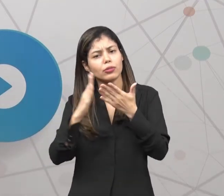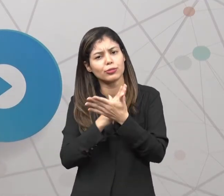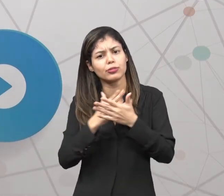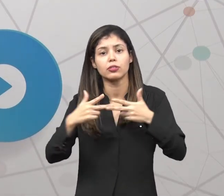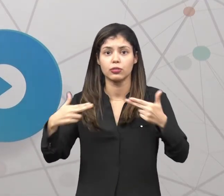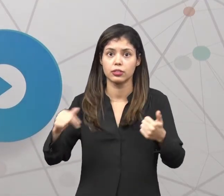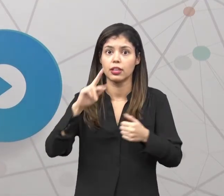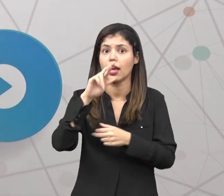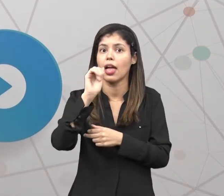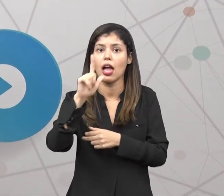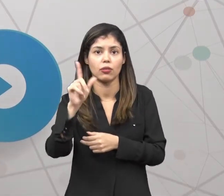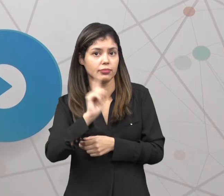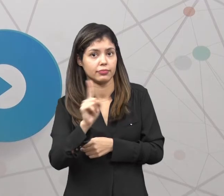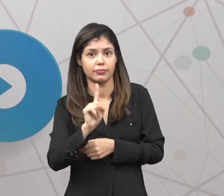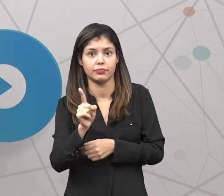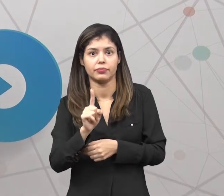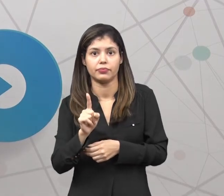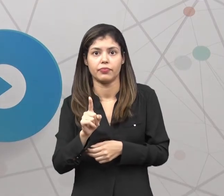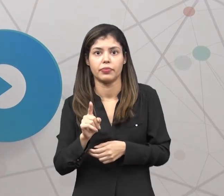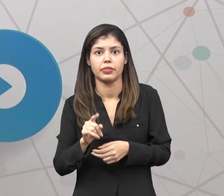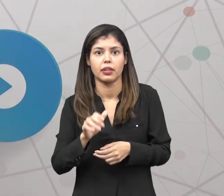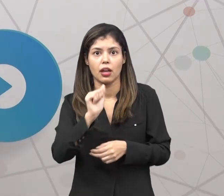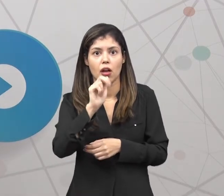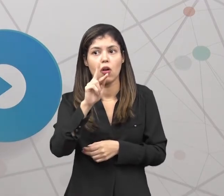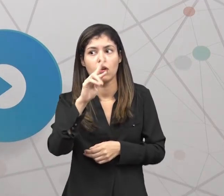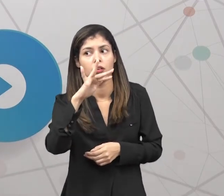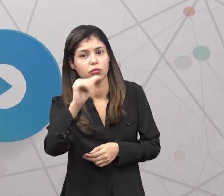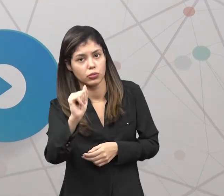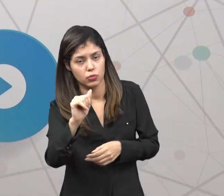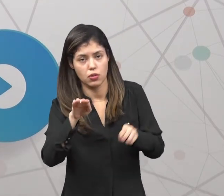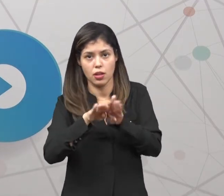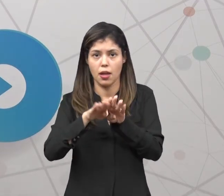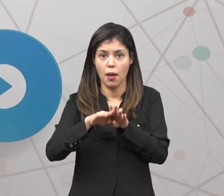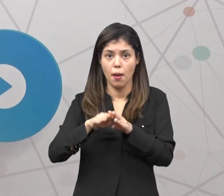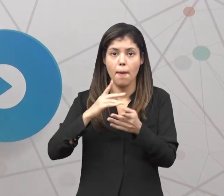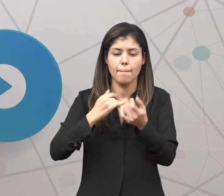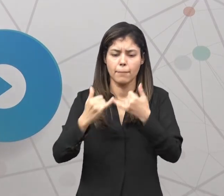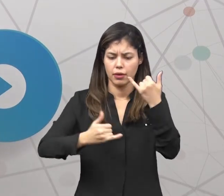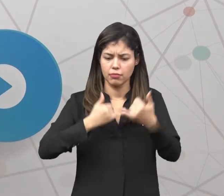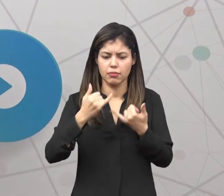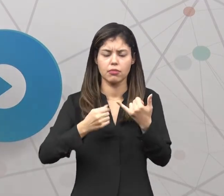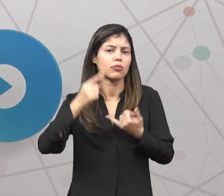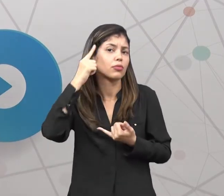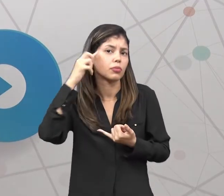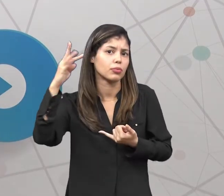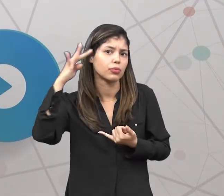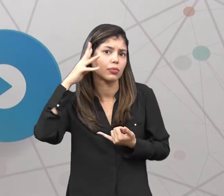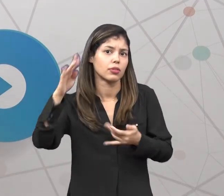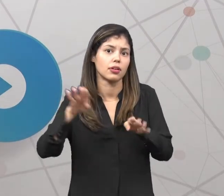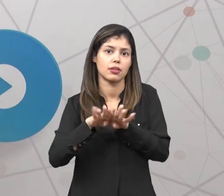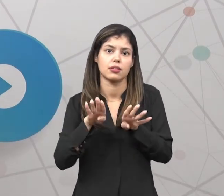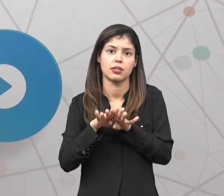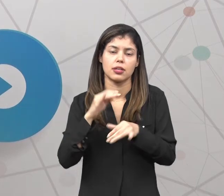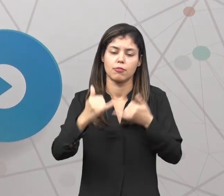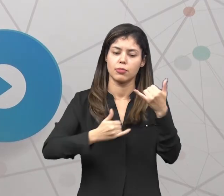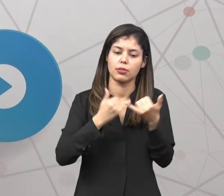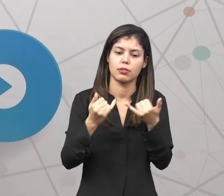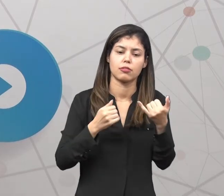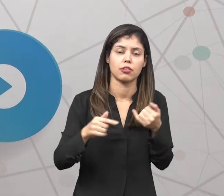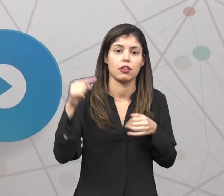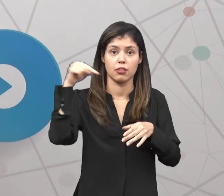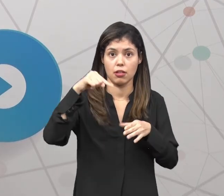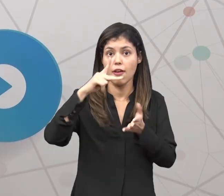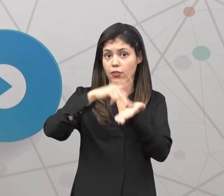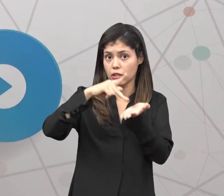são reais. É o autor brincando com o imaginário, é o autor brincando com aquilo que não